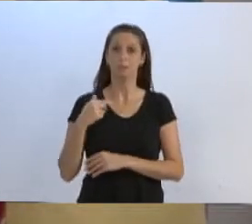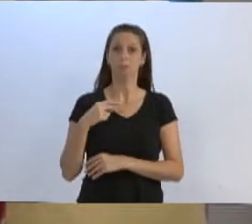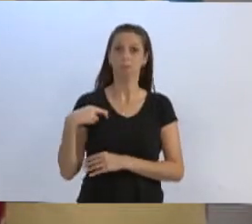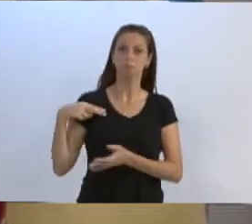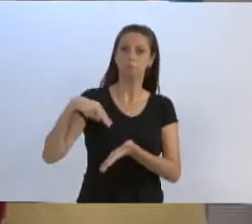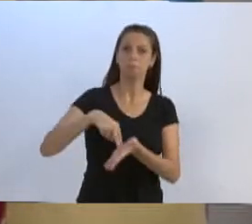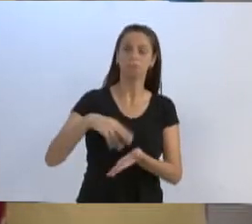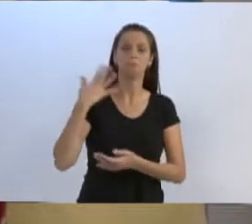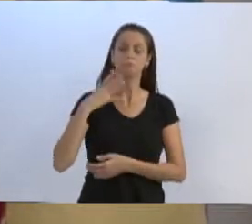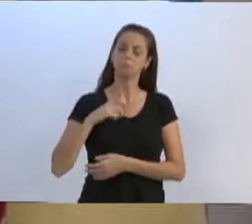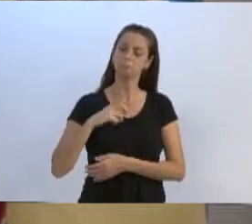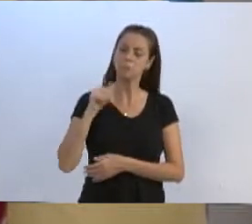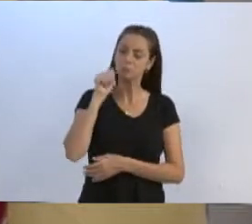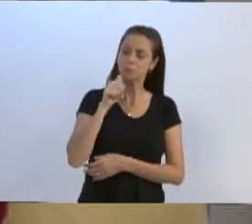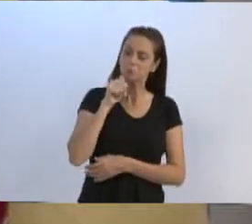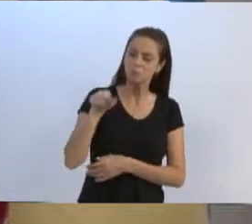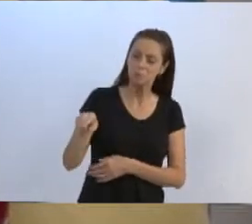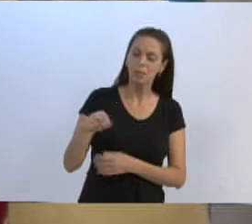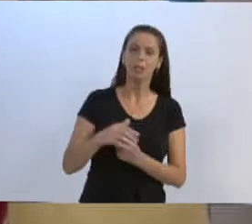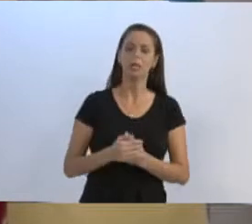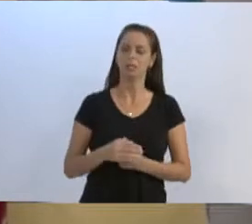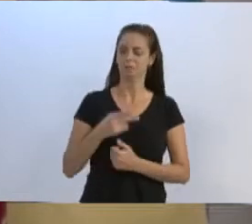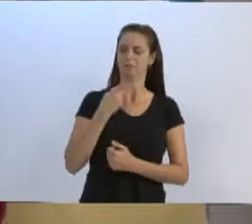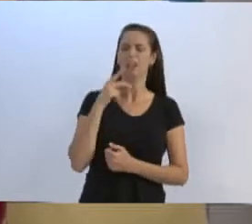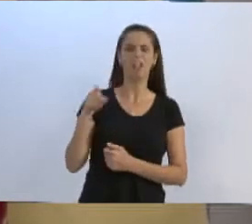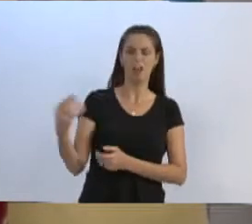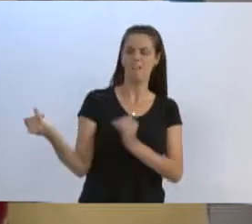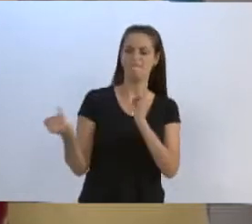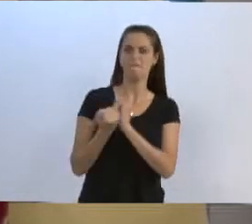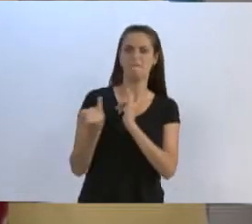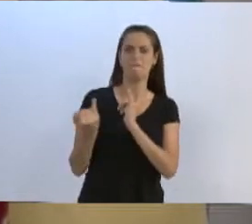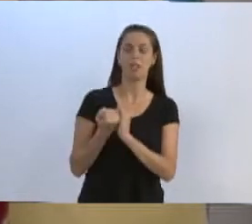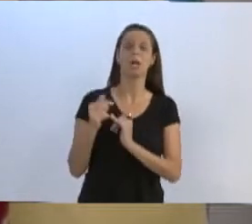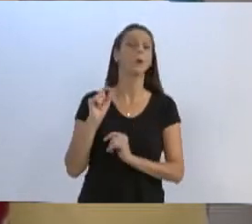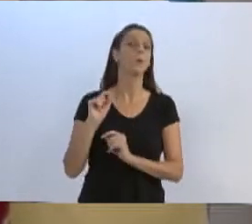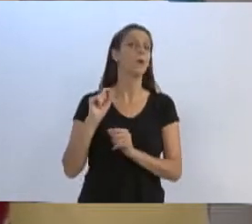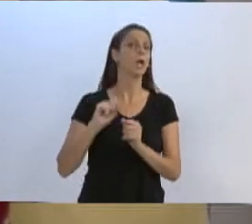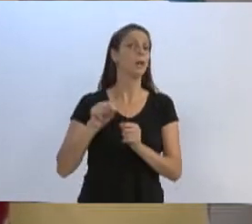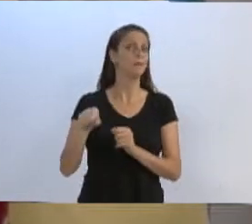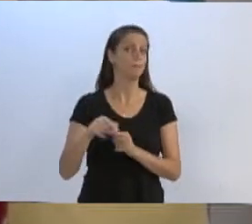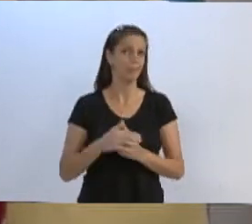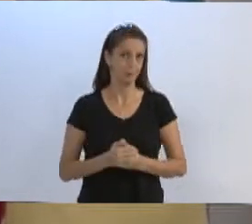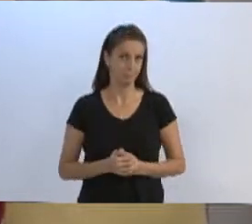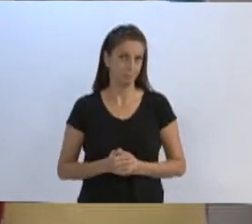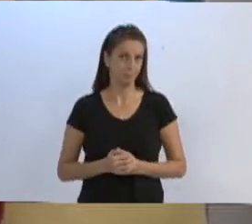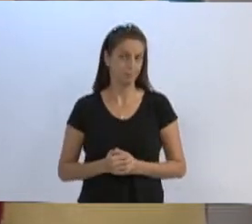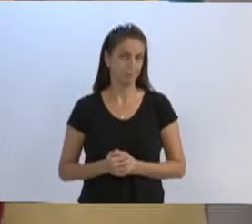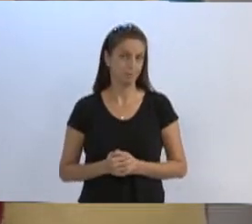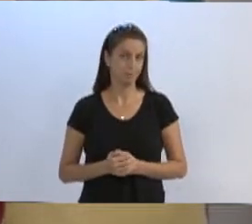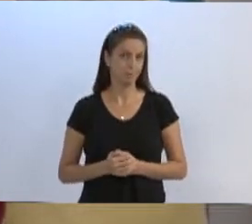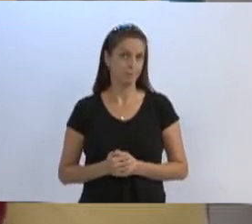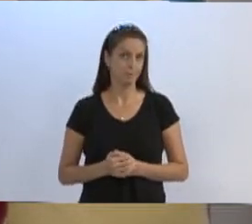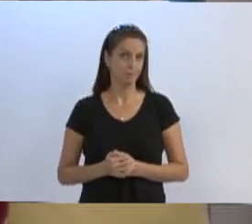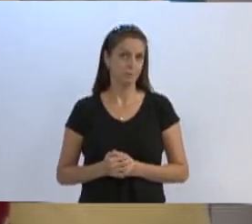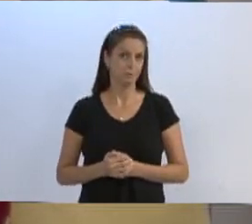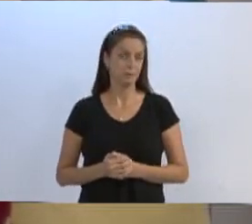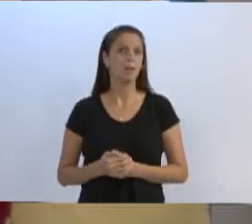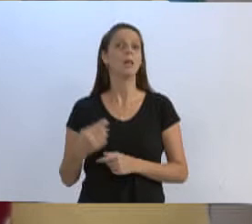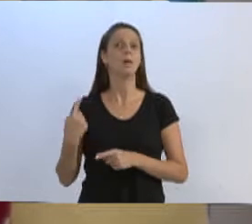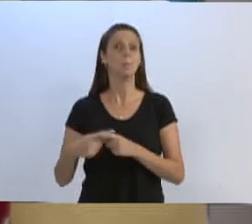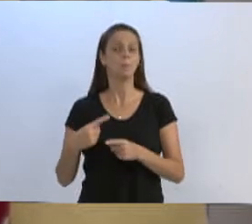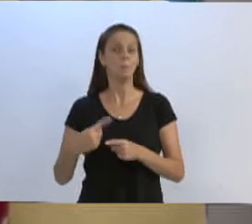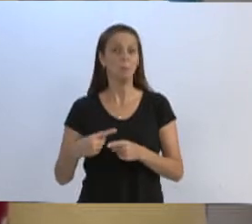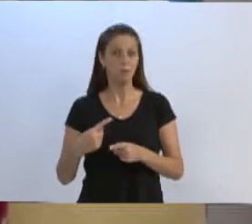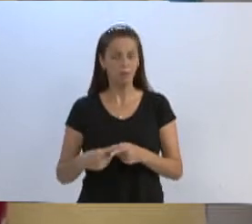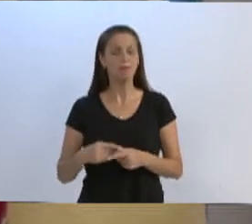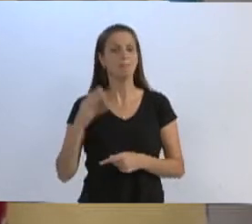meia desavisada, que eu chamei de fofoqueira, ela, porque quando volta, tem o pessoal que é freguês. Eles vão